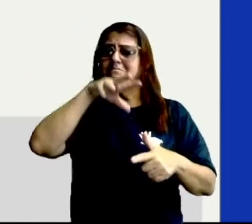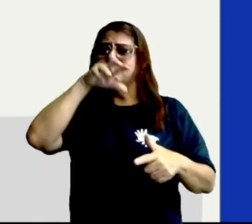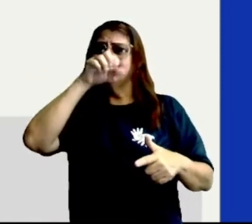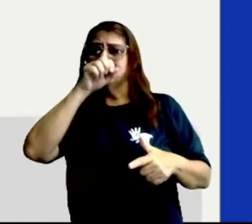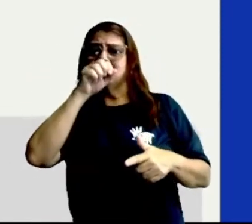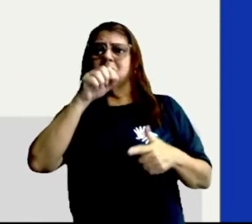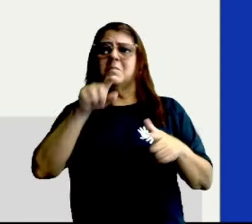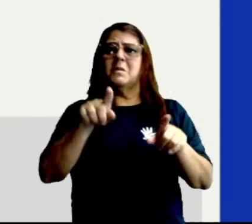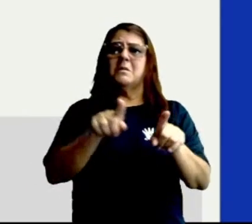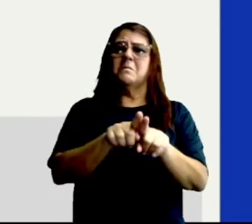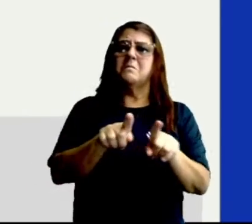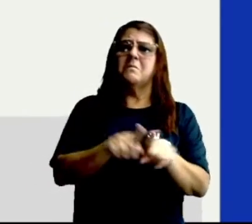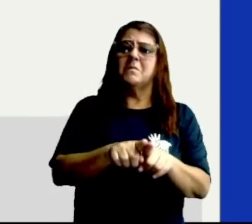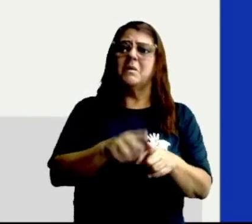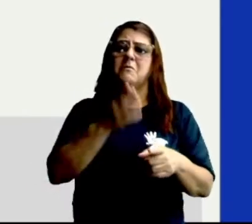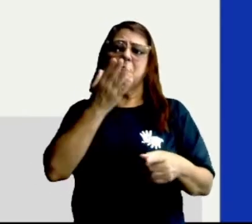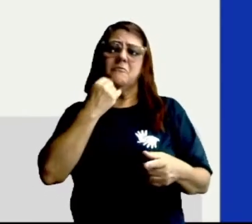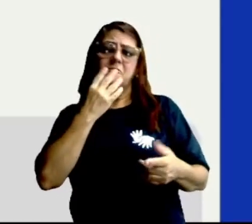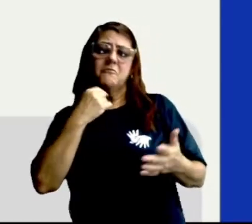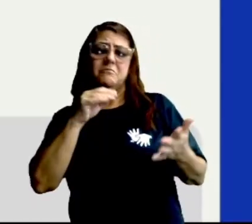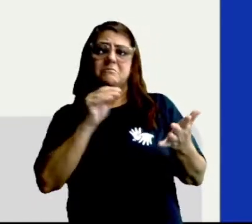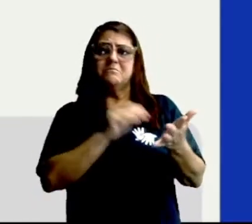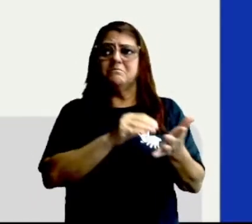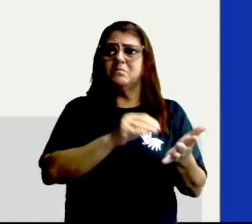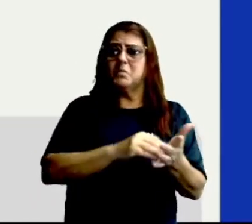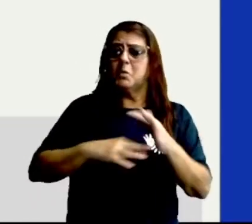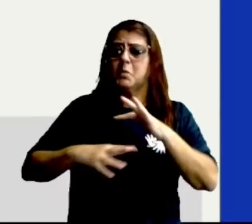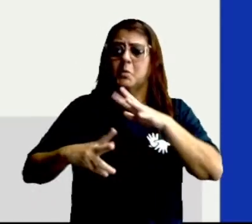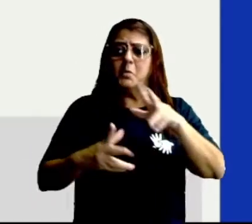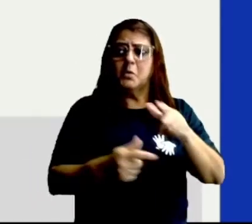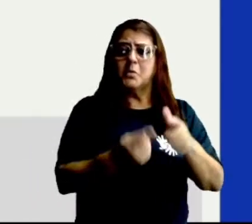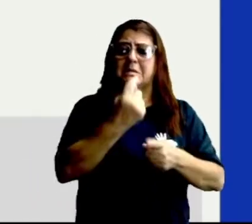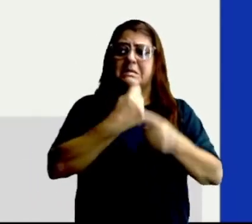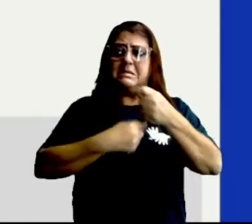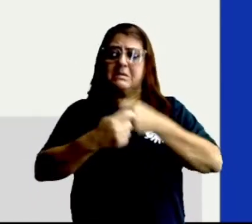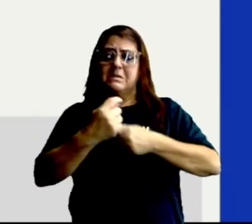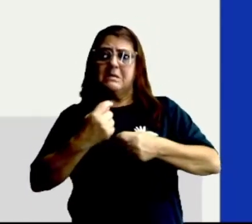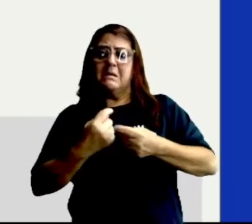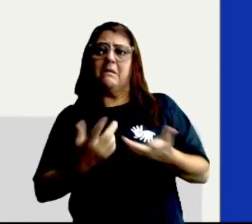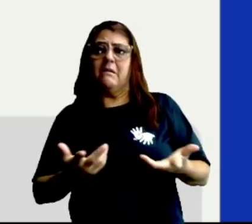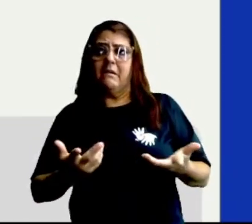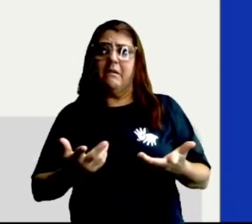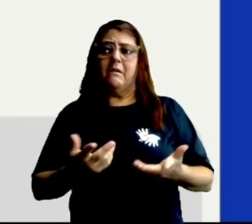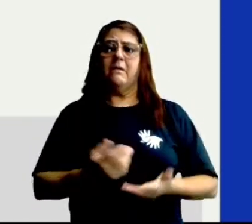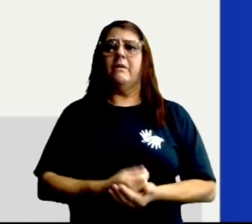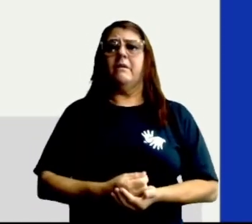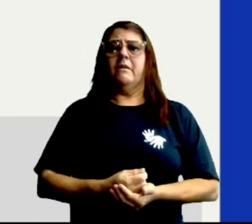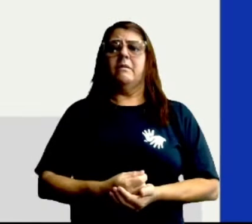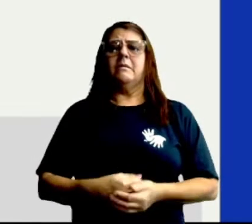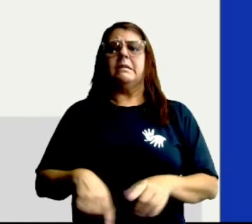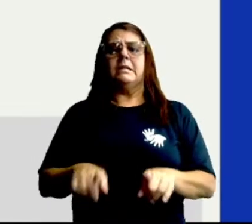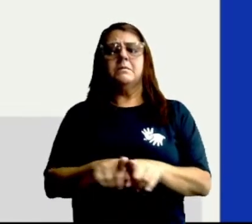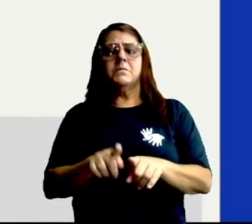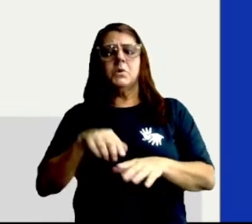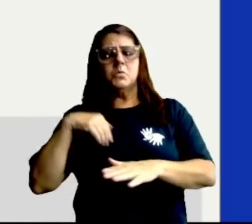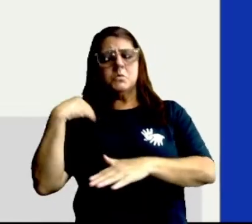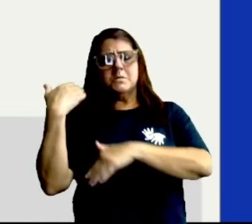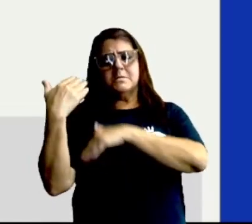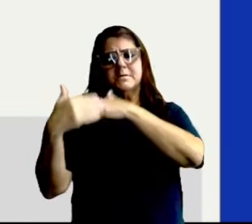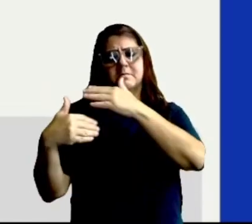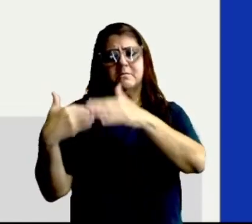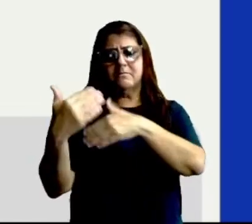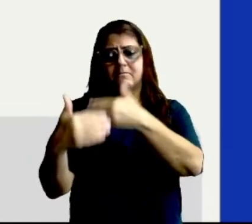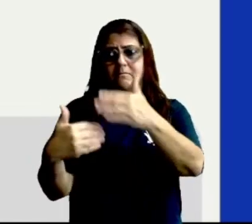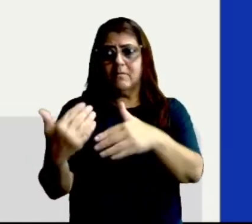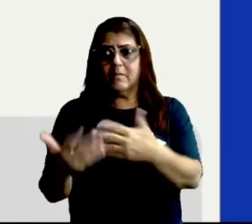a falta de alimentos no mundo e até mesmo a crise econômica gente com avanço de tudo isso que a gente se ver hoje